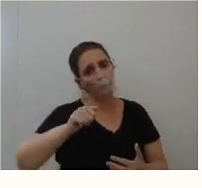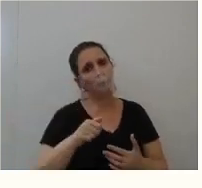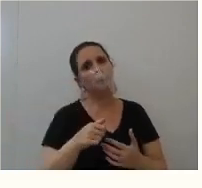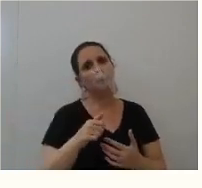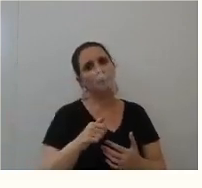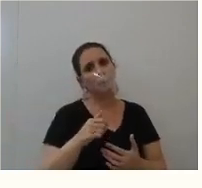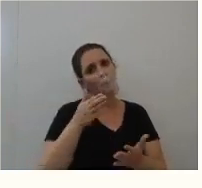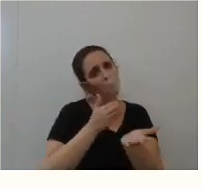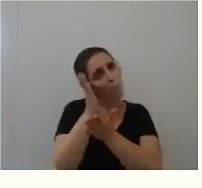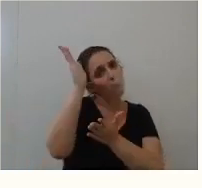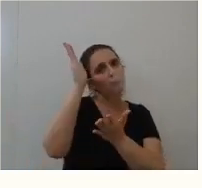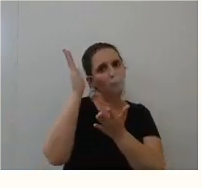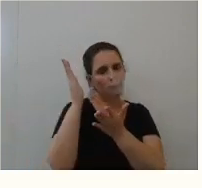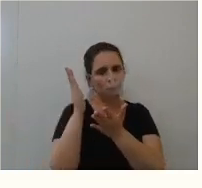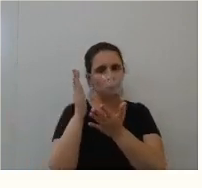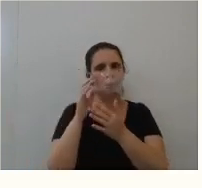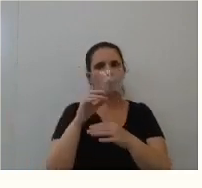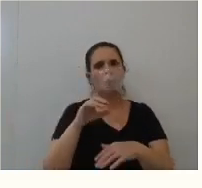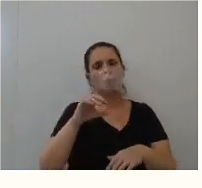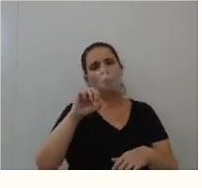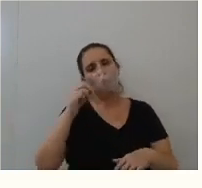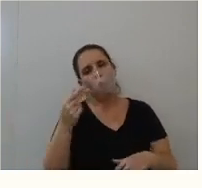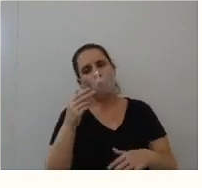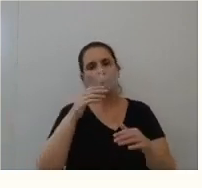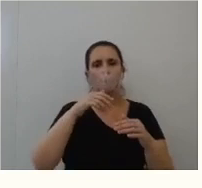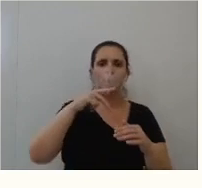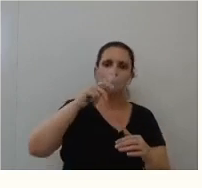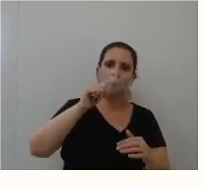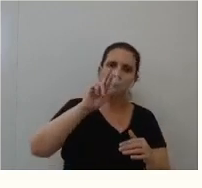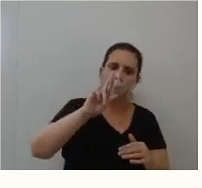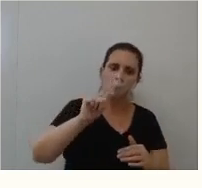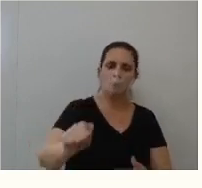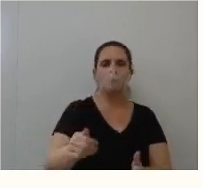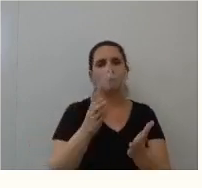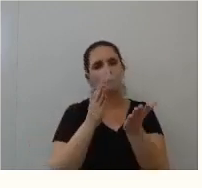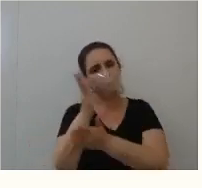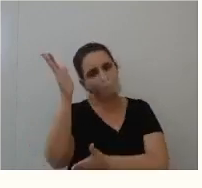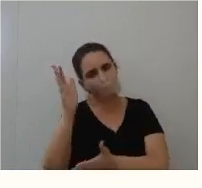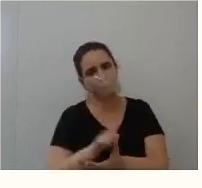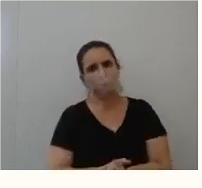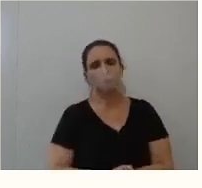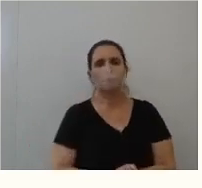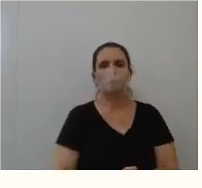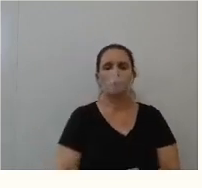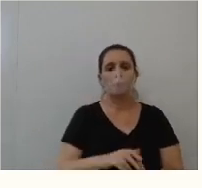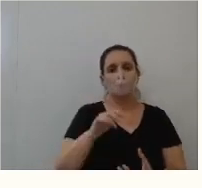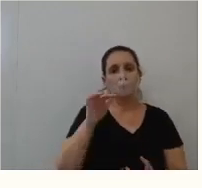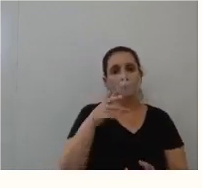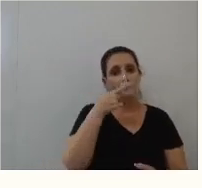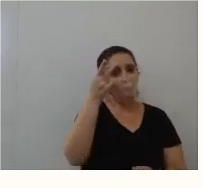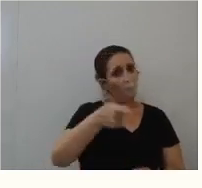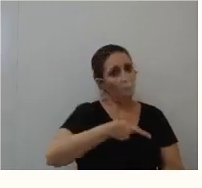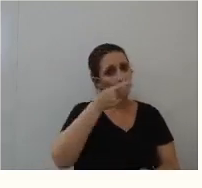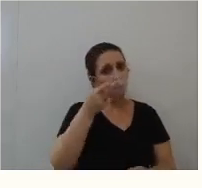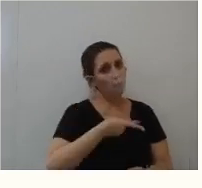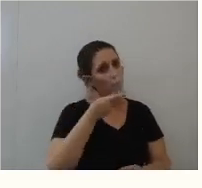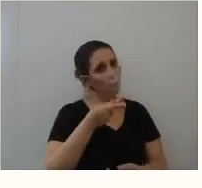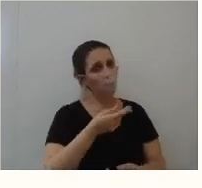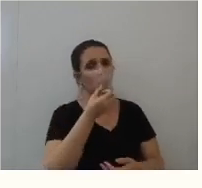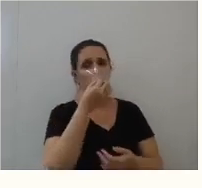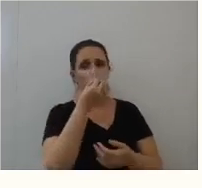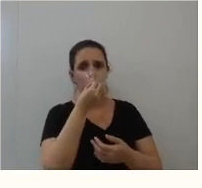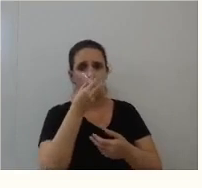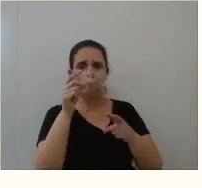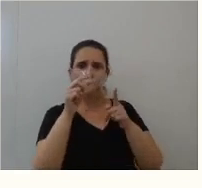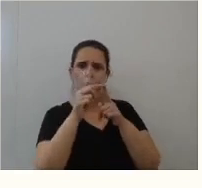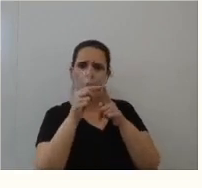seja aprovado ou para ser aprovado, tá? Falei-lhe com bons termos,